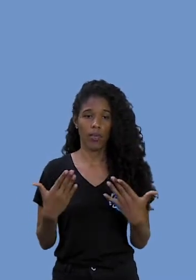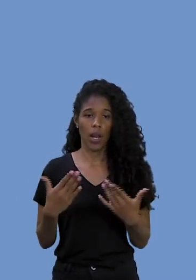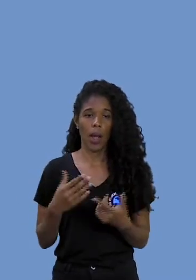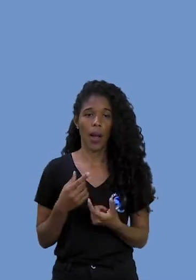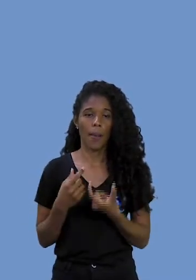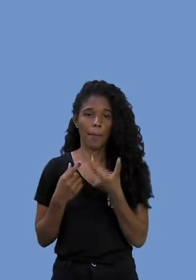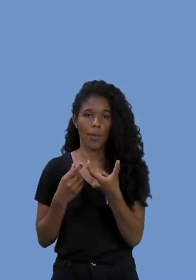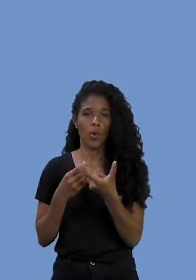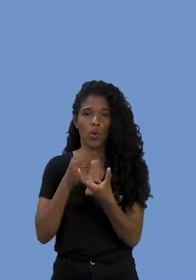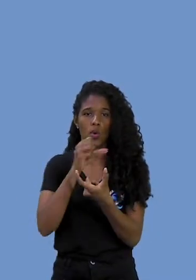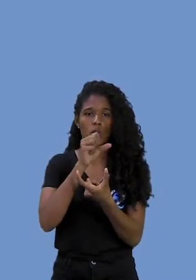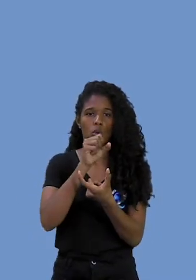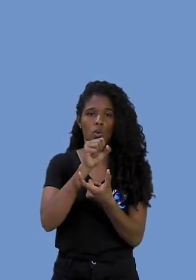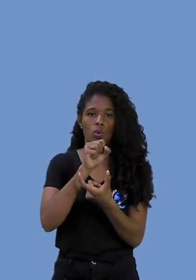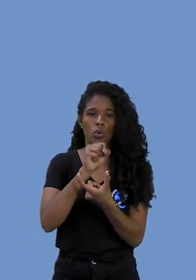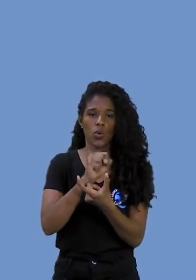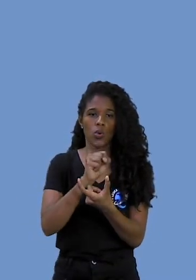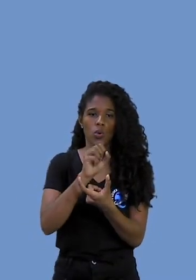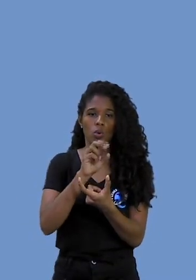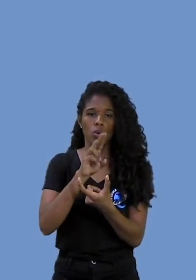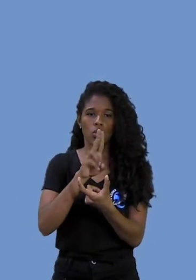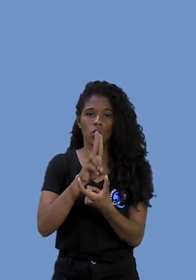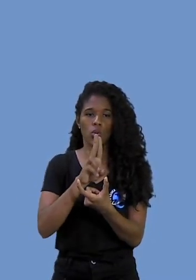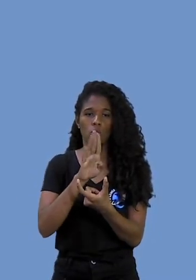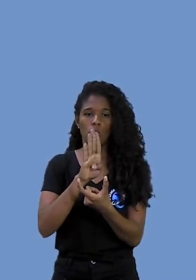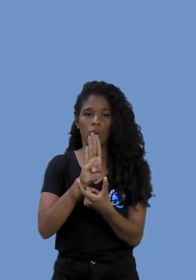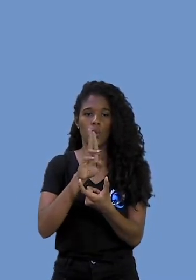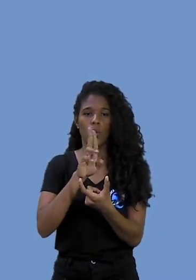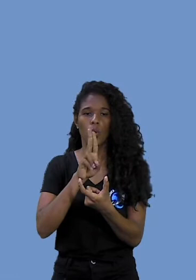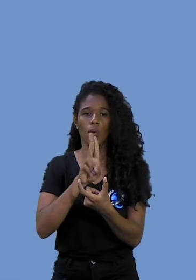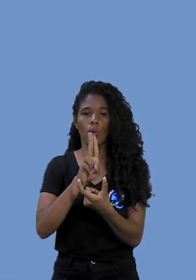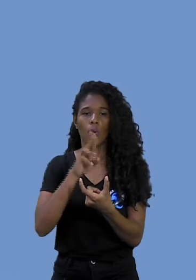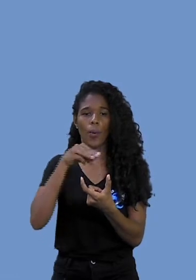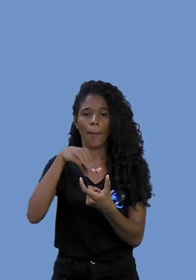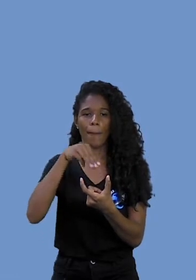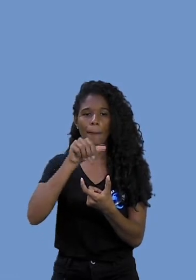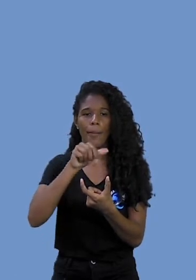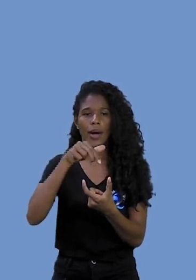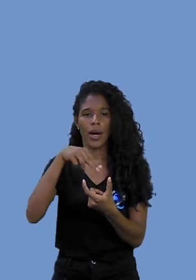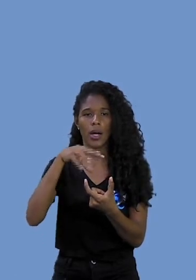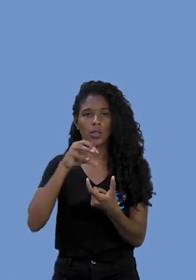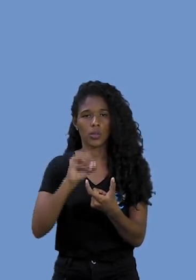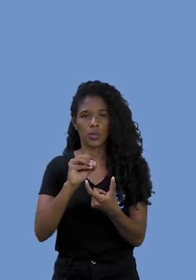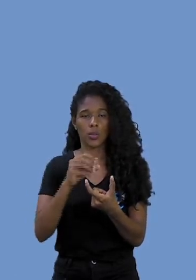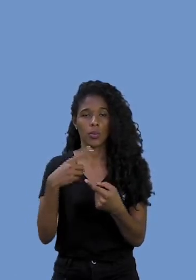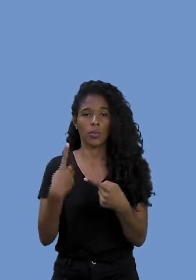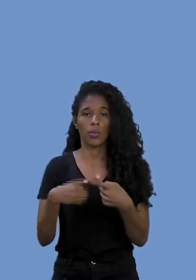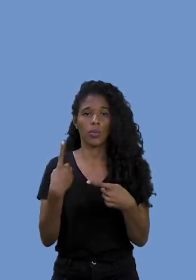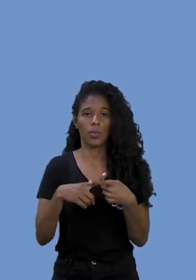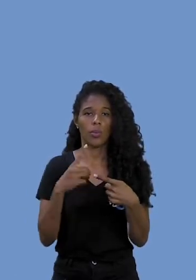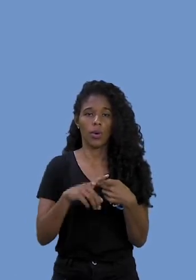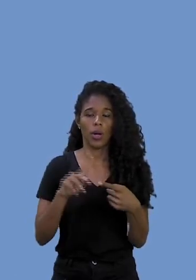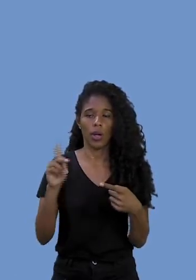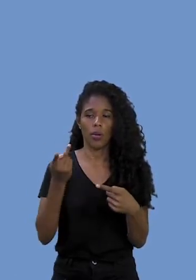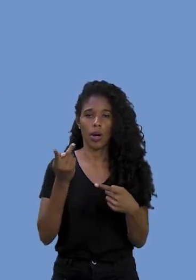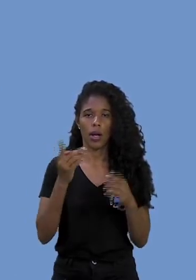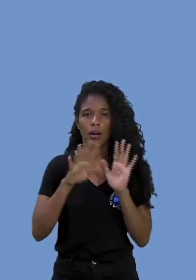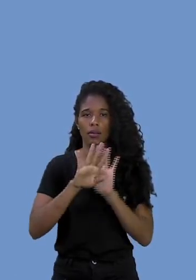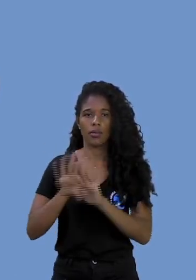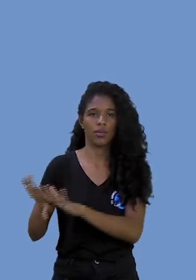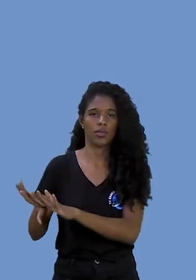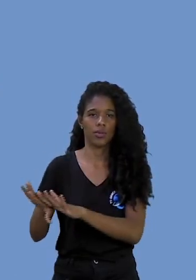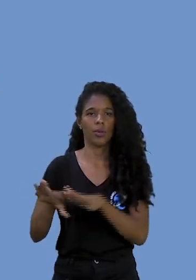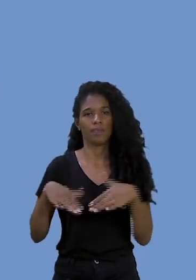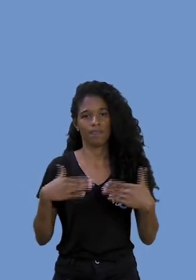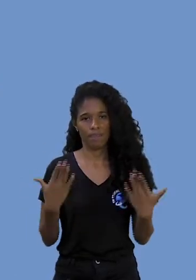o H. Então, ela é escrita junta, não tem necessidade do hífen, mas foi retirado o H.